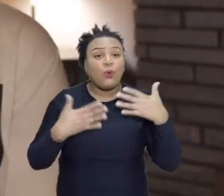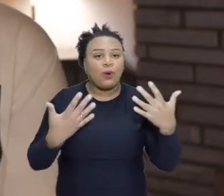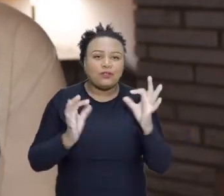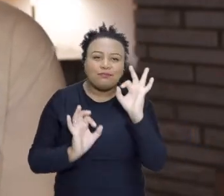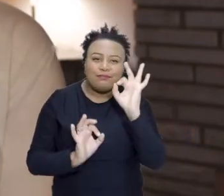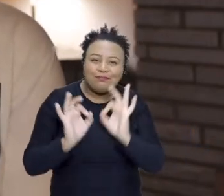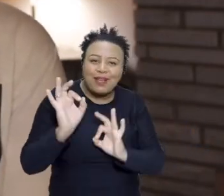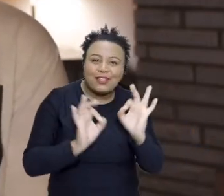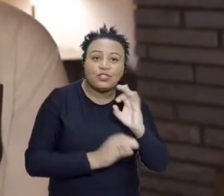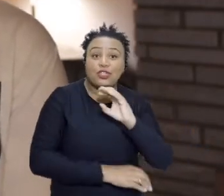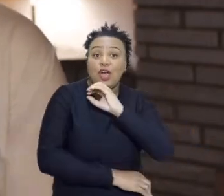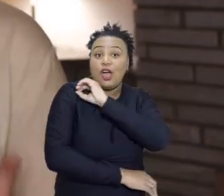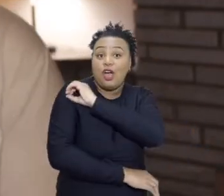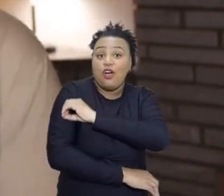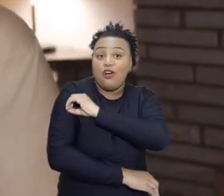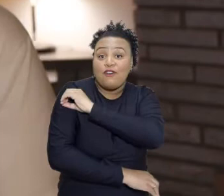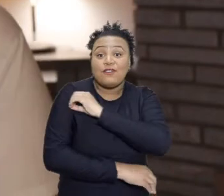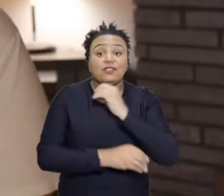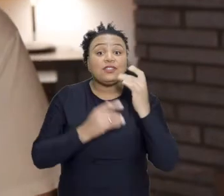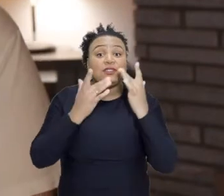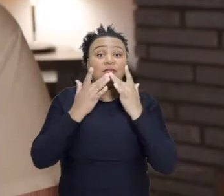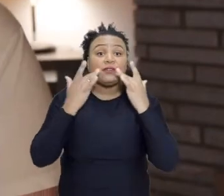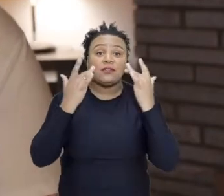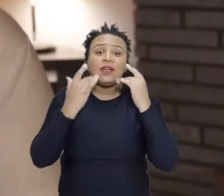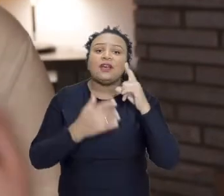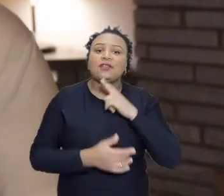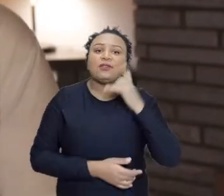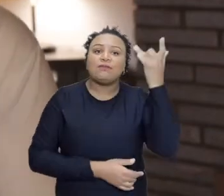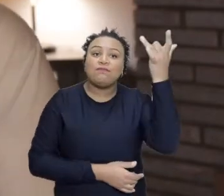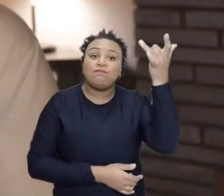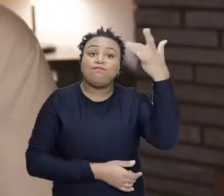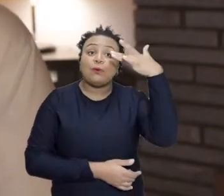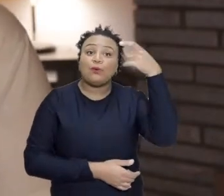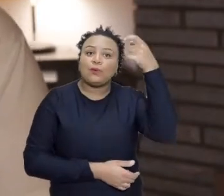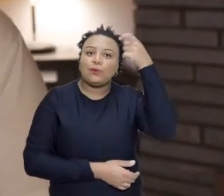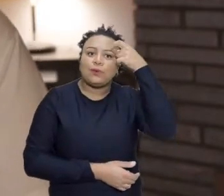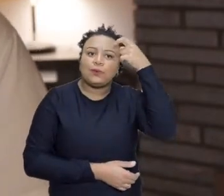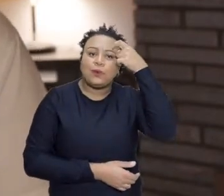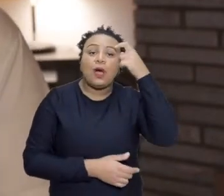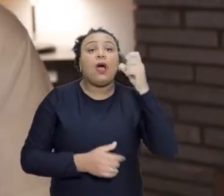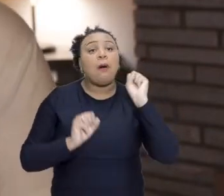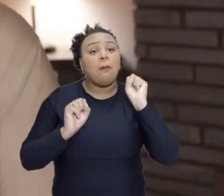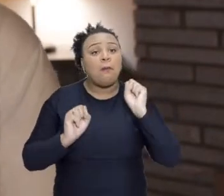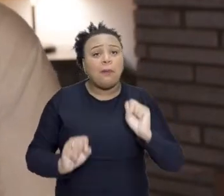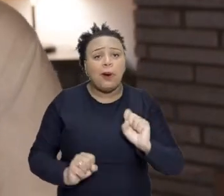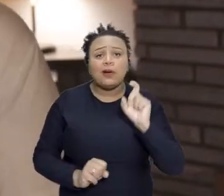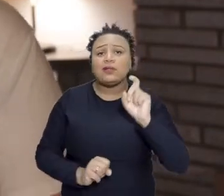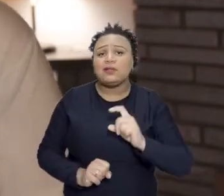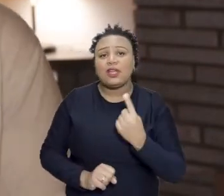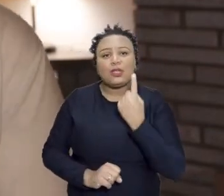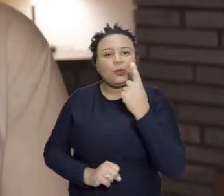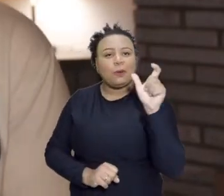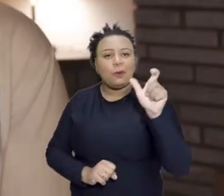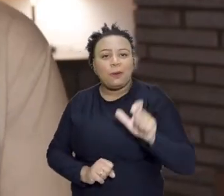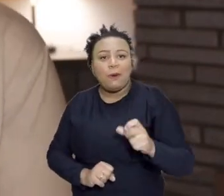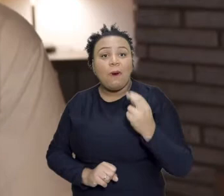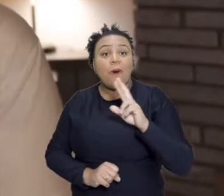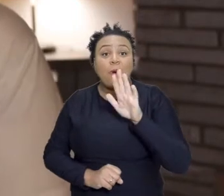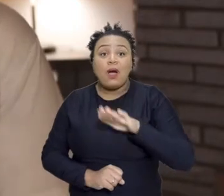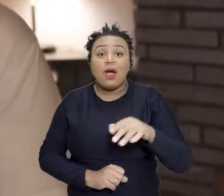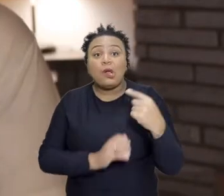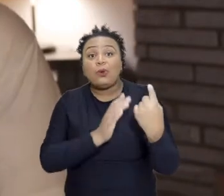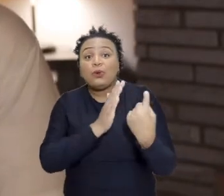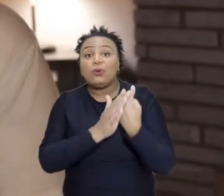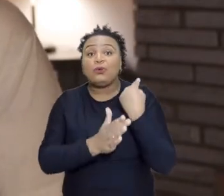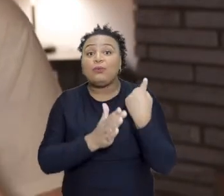sua oficina de teatro, você tenha isso em mente. Porque pode ser que alguma pessoa, algum aluno te pergunte sobre, ou